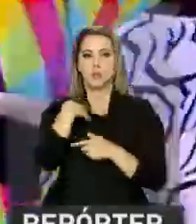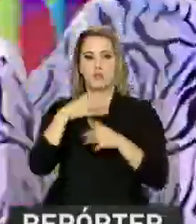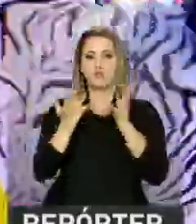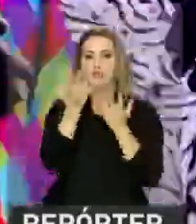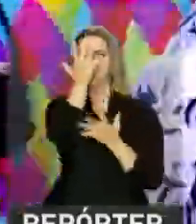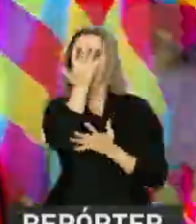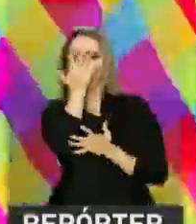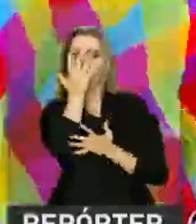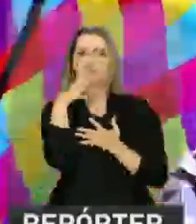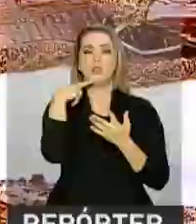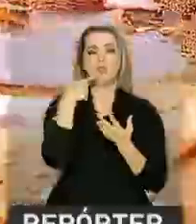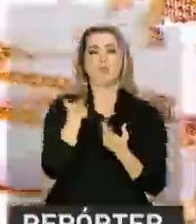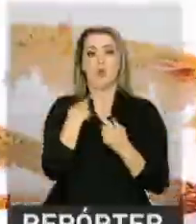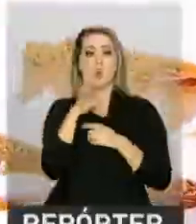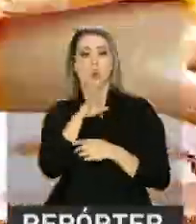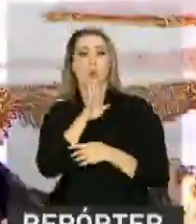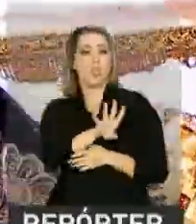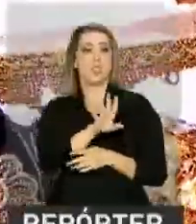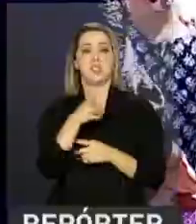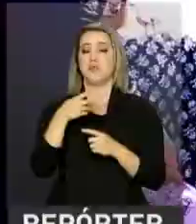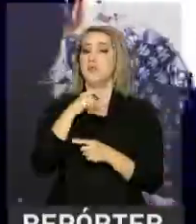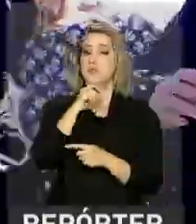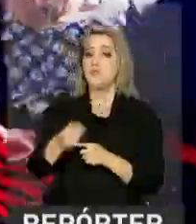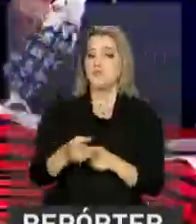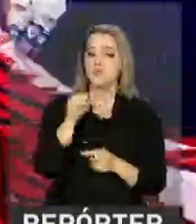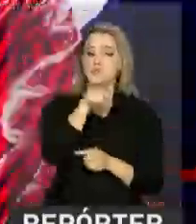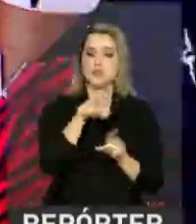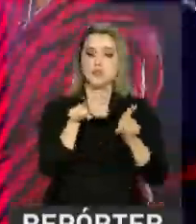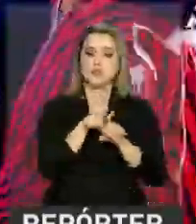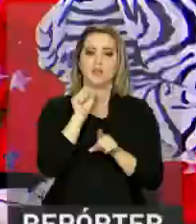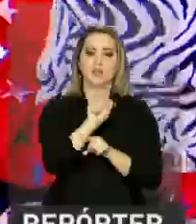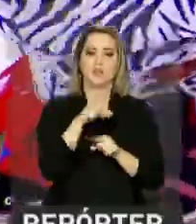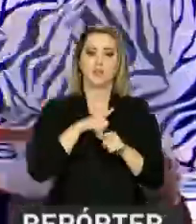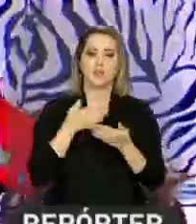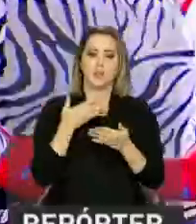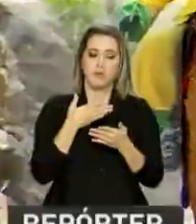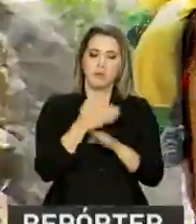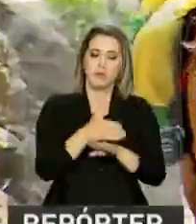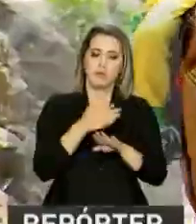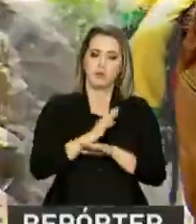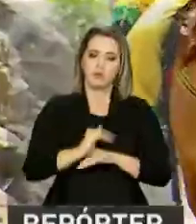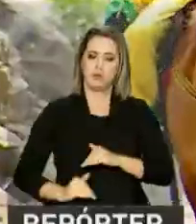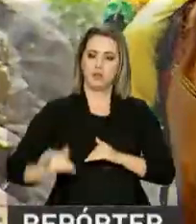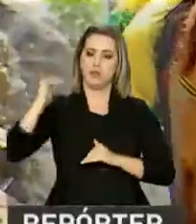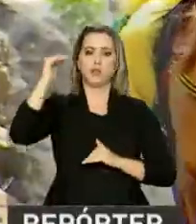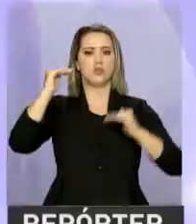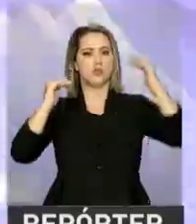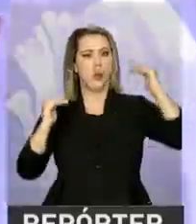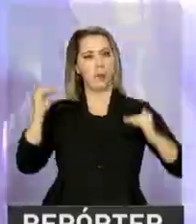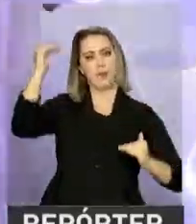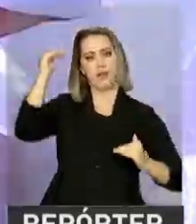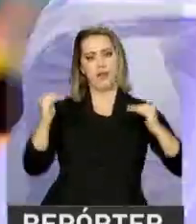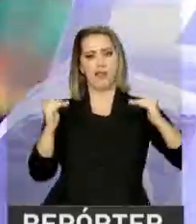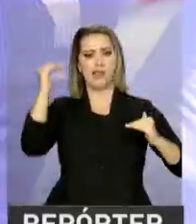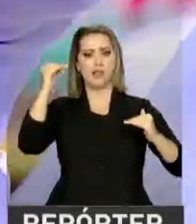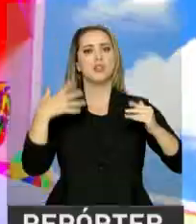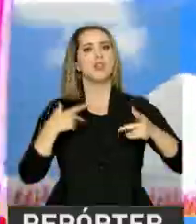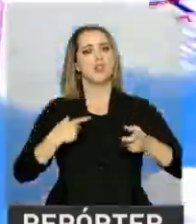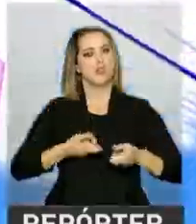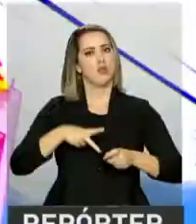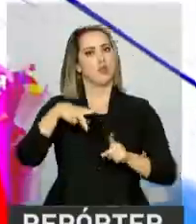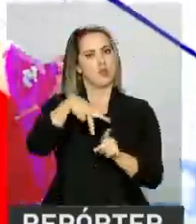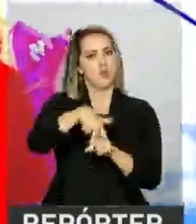reconhecido. Assustadores ou sorridentes, grandes ou pequenos, a pé e até a cavalo. A tradição das